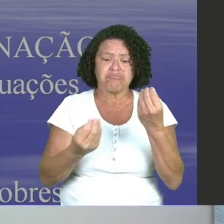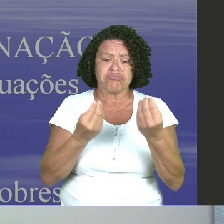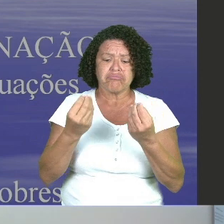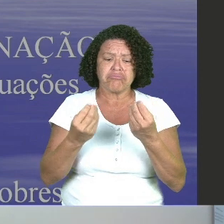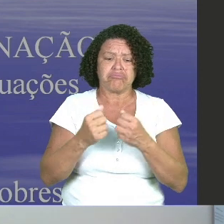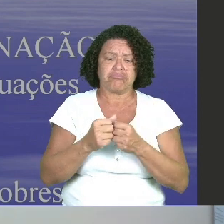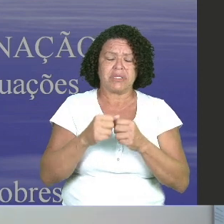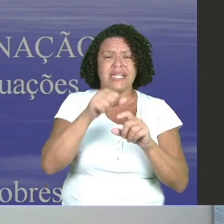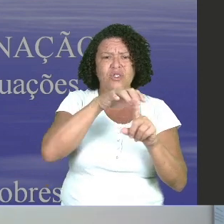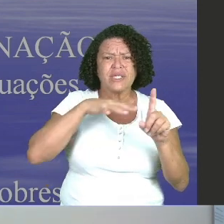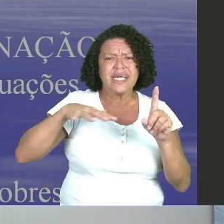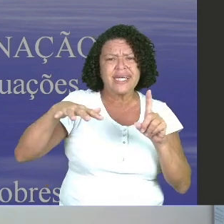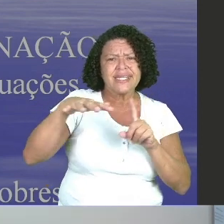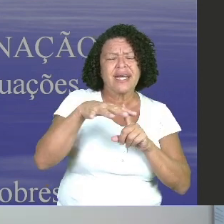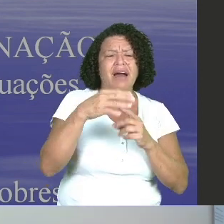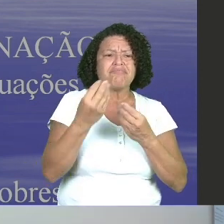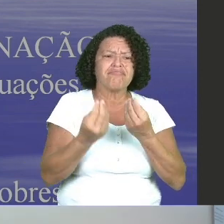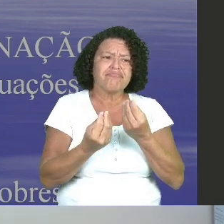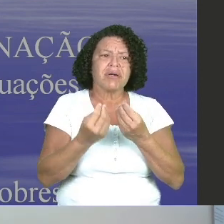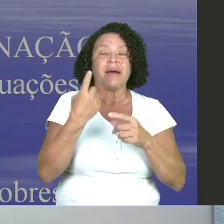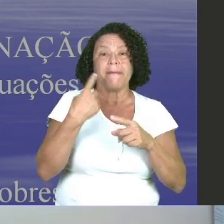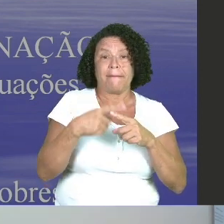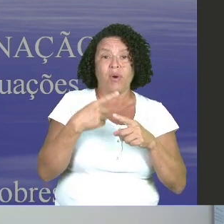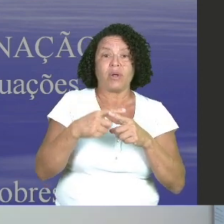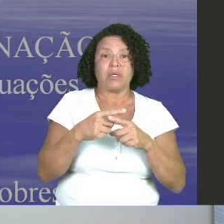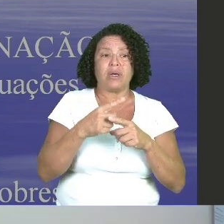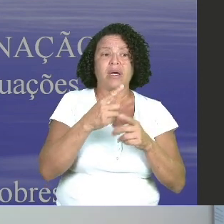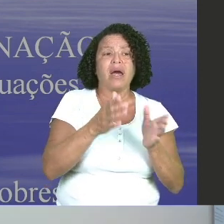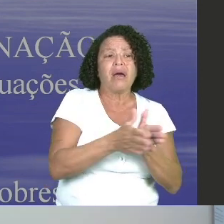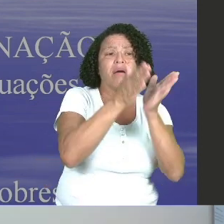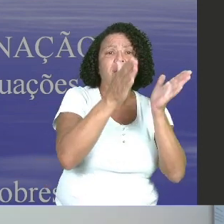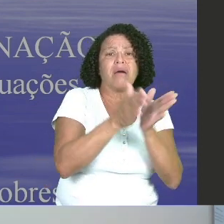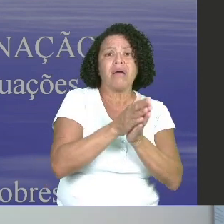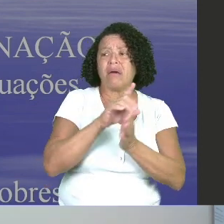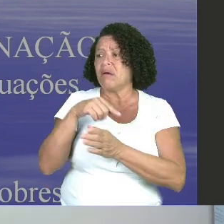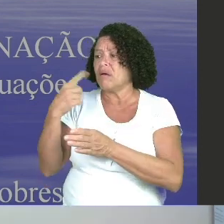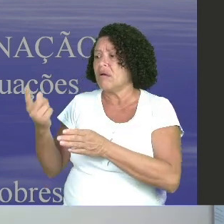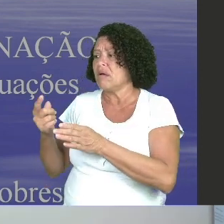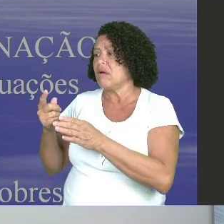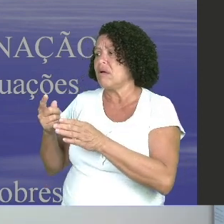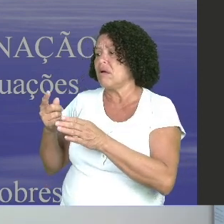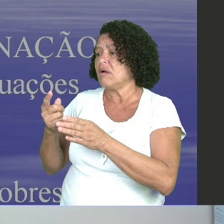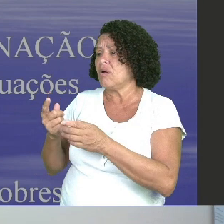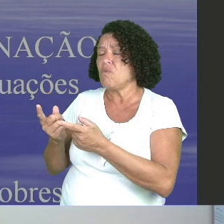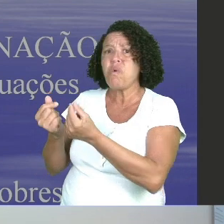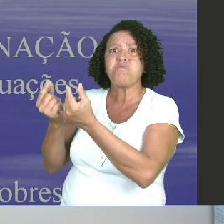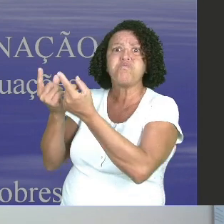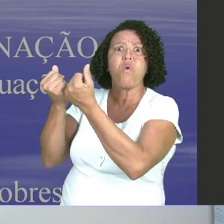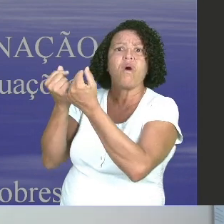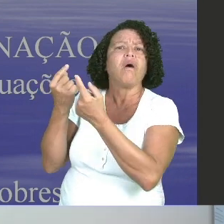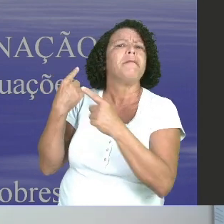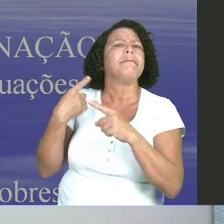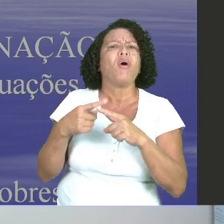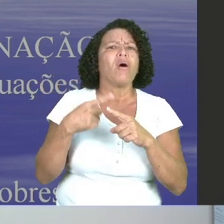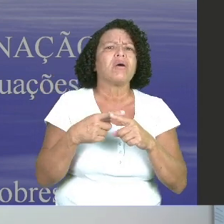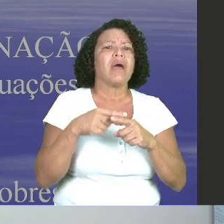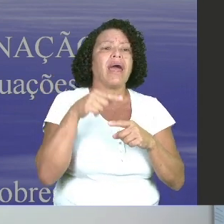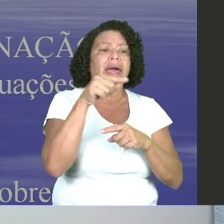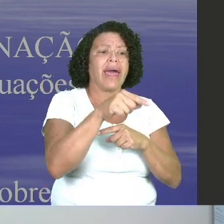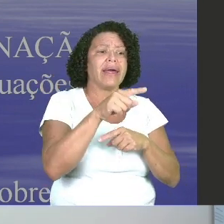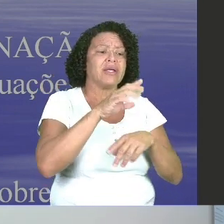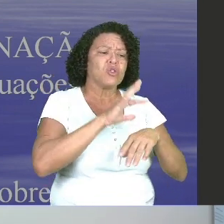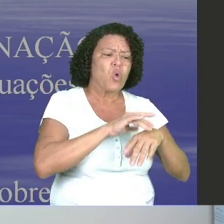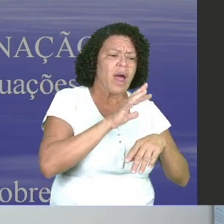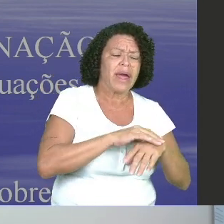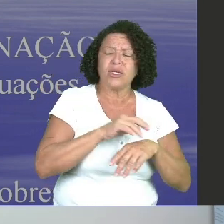da sociedade. Porque uns são ricos, outros são pobres, né? A gente fala materialmente. Porque uns são sempre doentes,